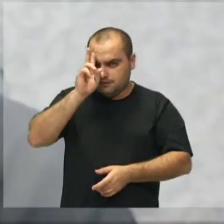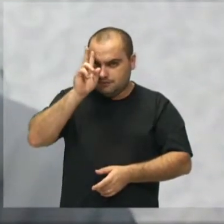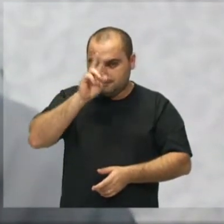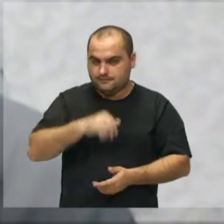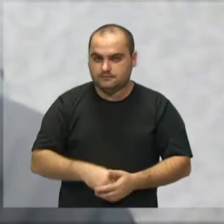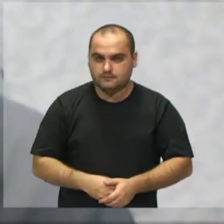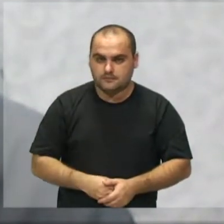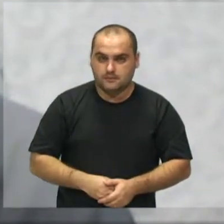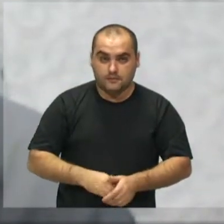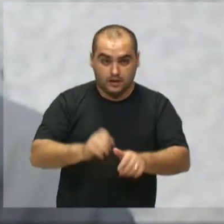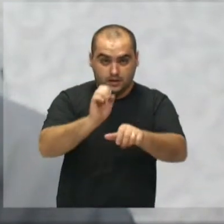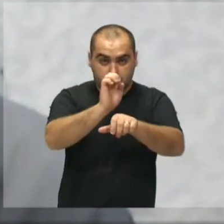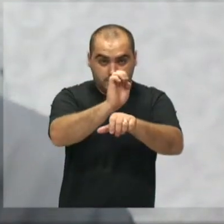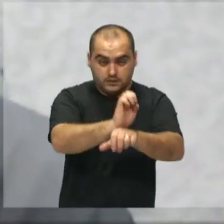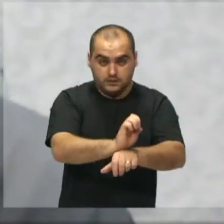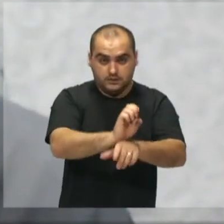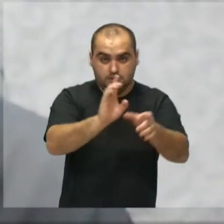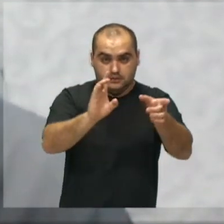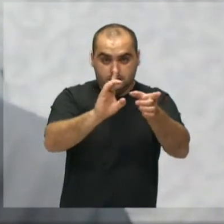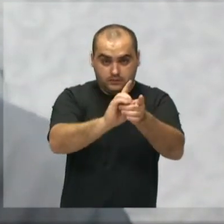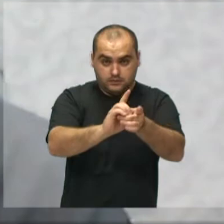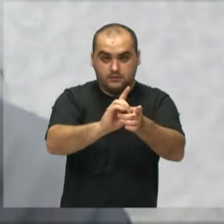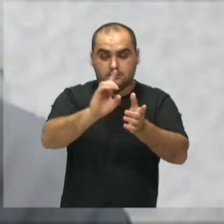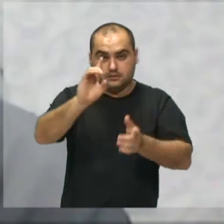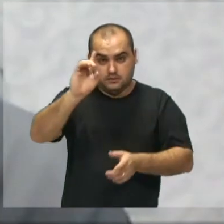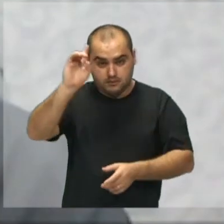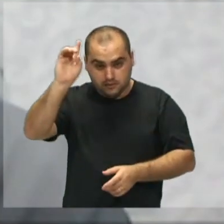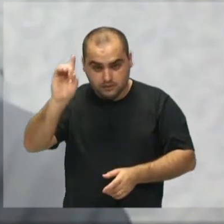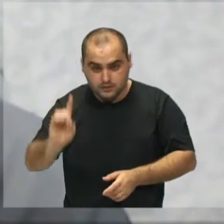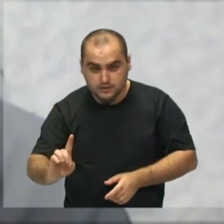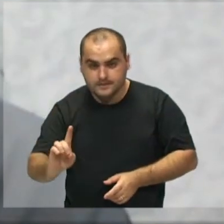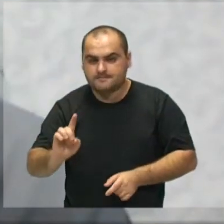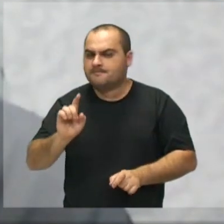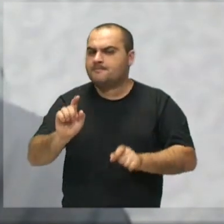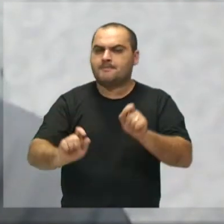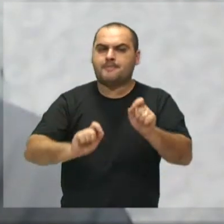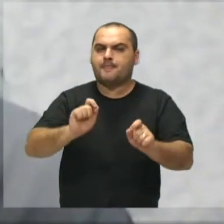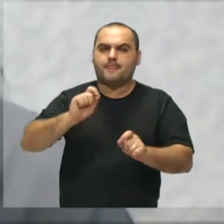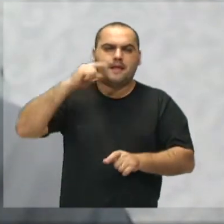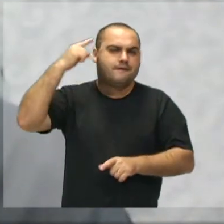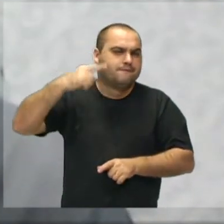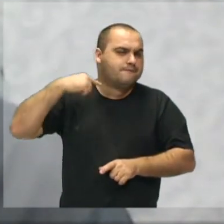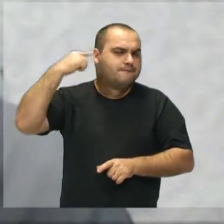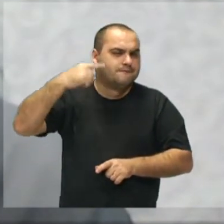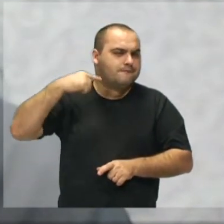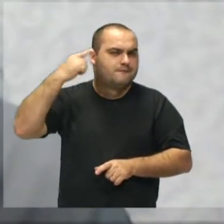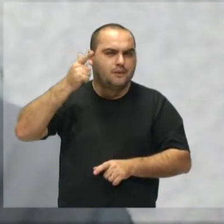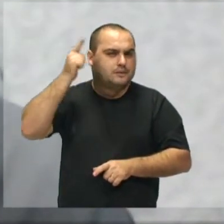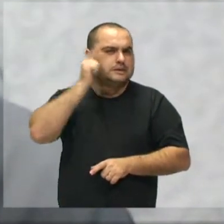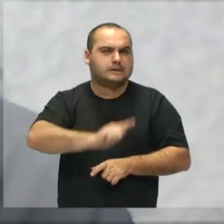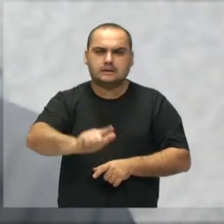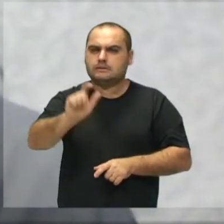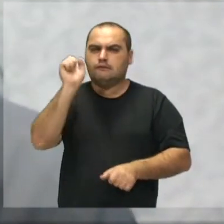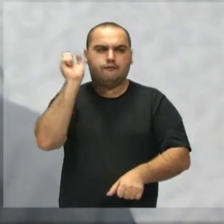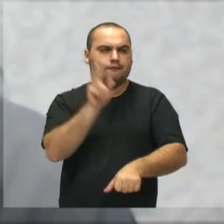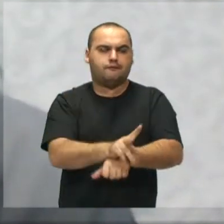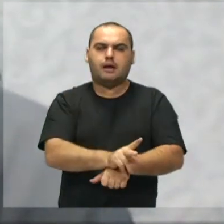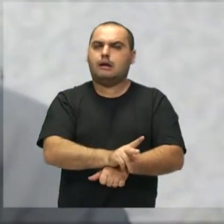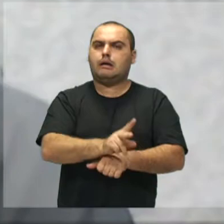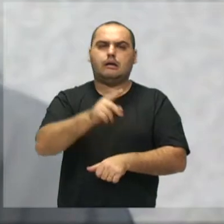Estado democrático de direito, nós nos aportamos em muitos advogados. Muitos advogados ganharam cadeiras no